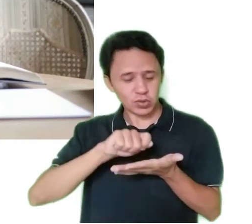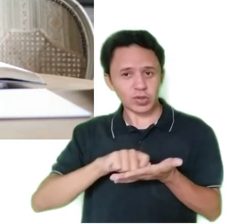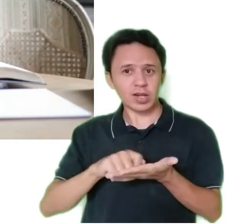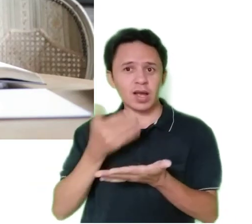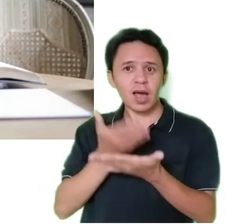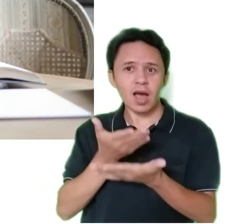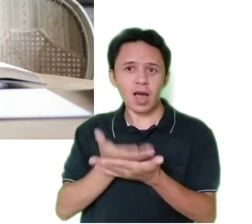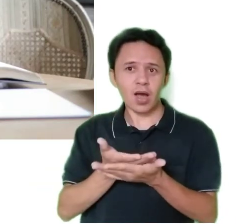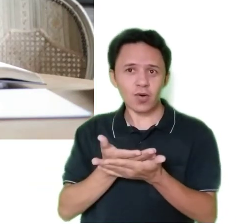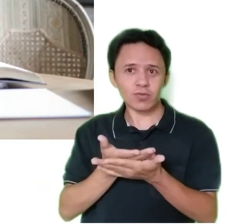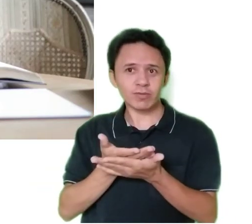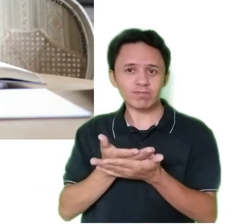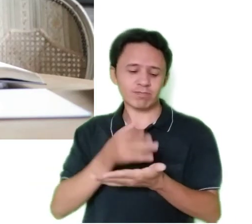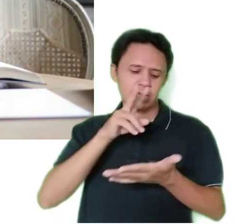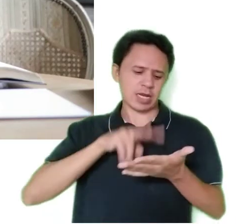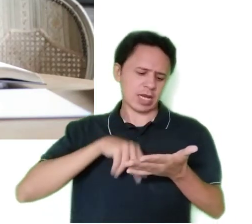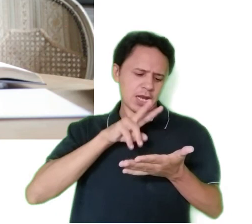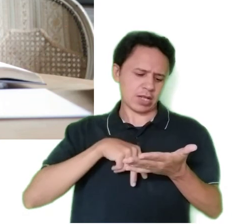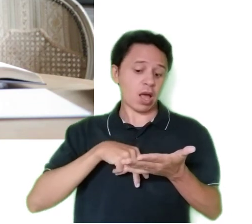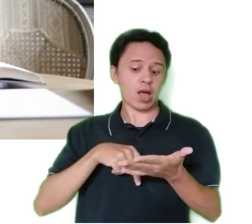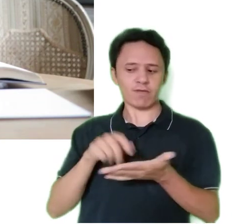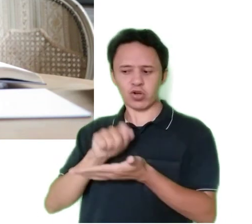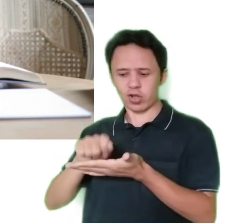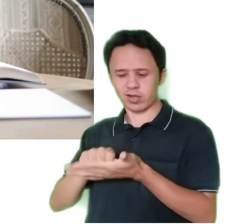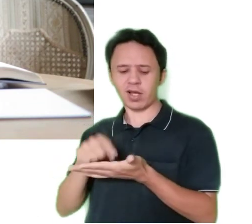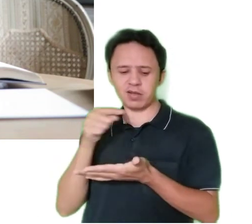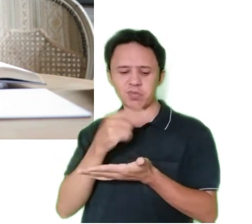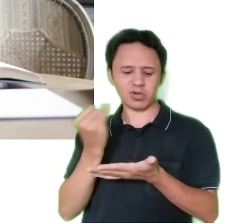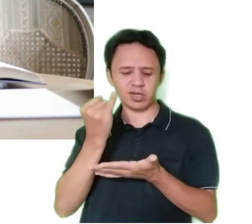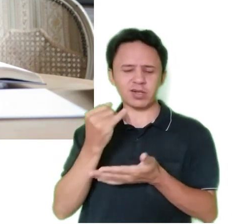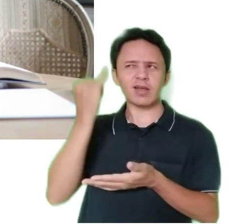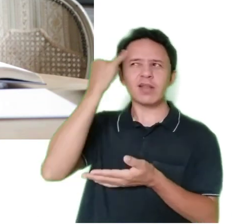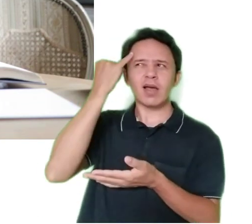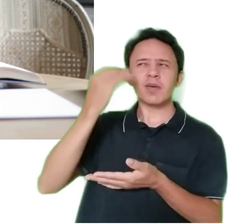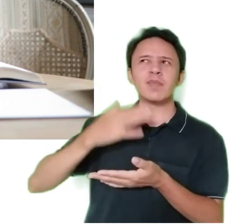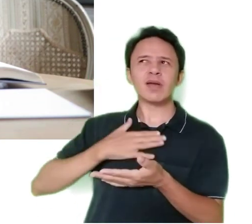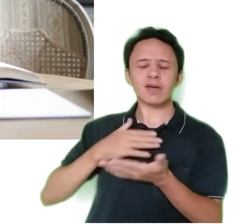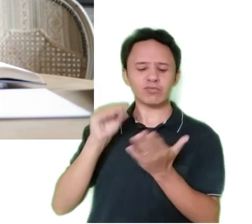anotar suas aulas, suas leituras e suas ideias